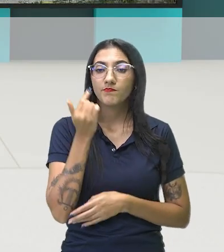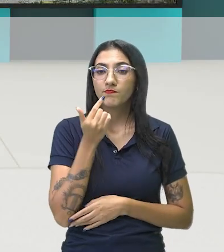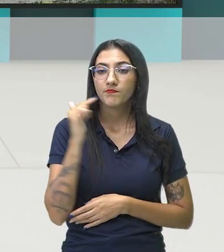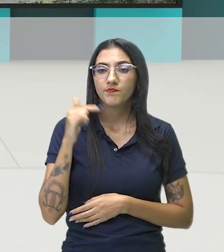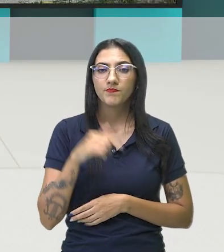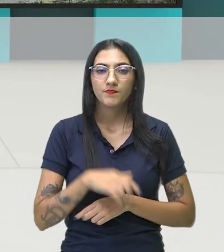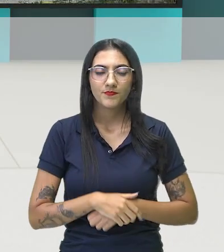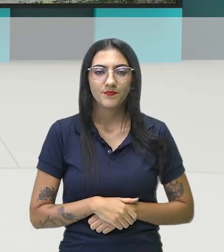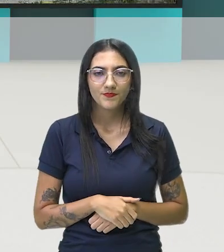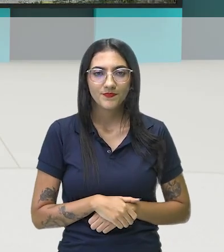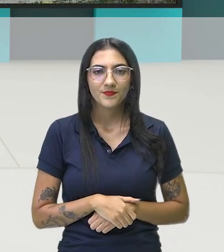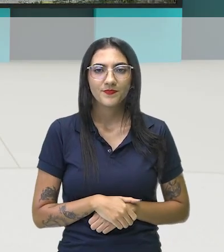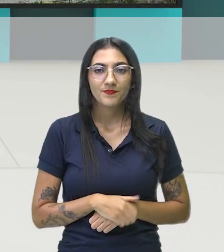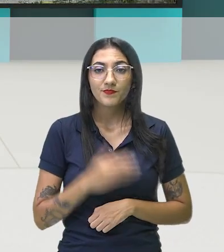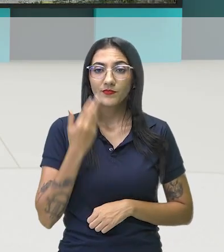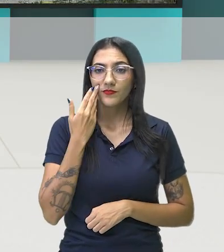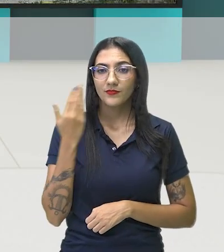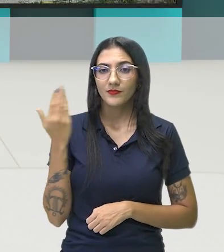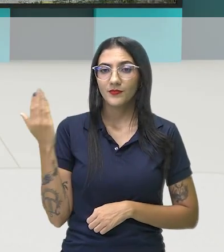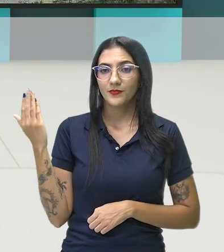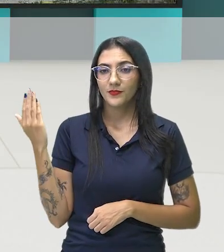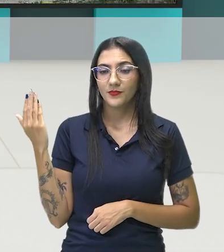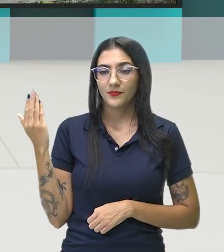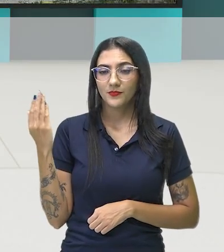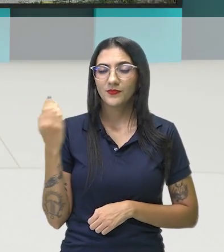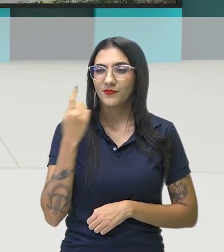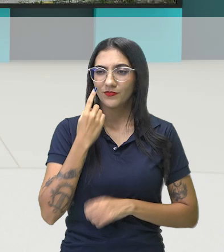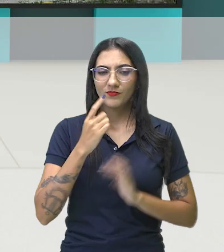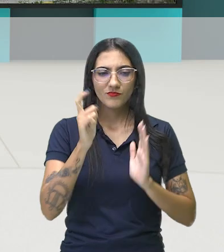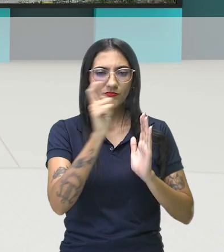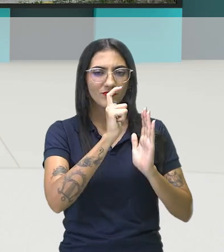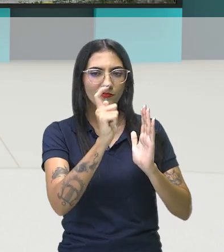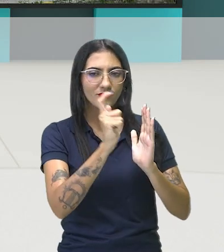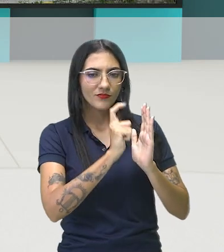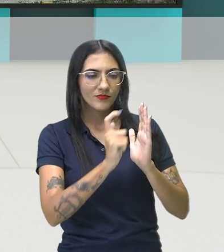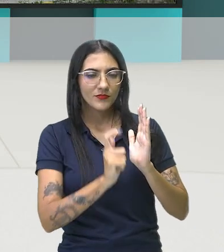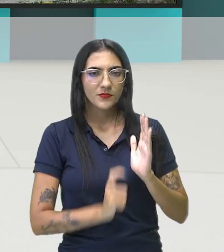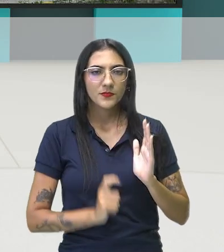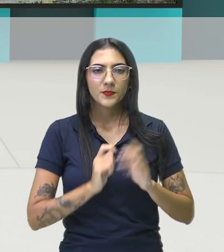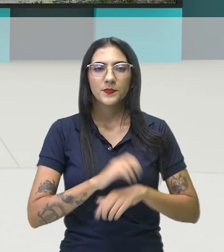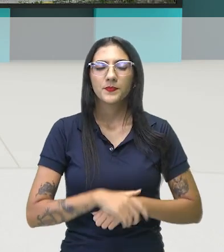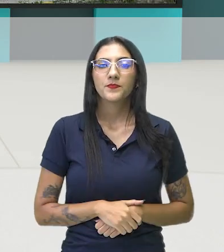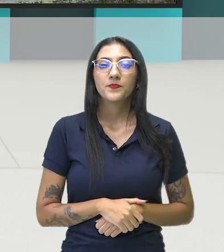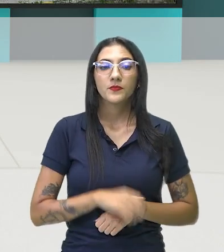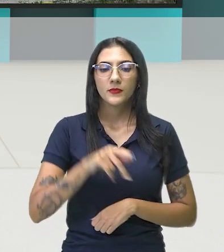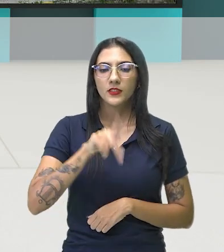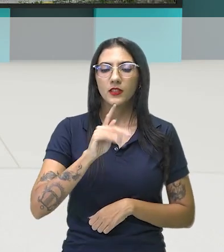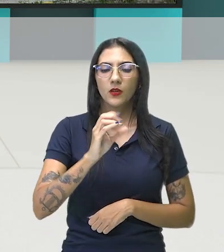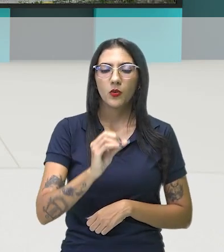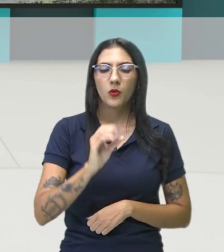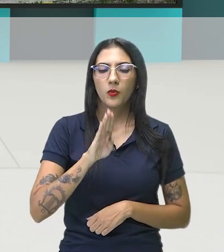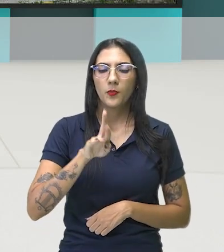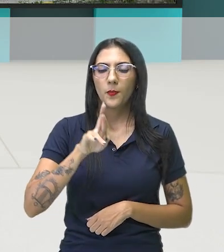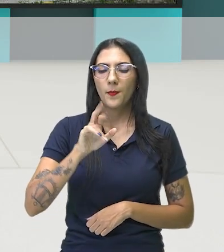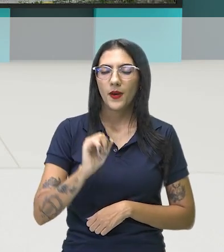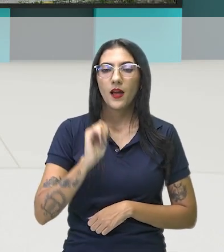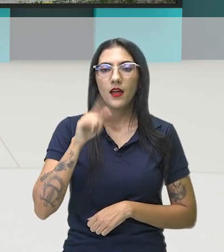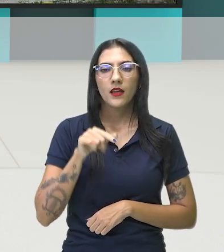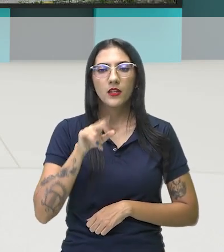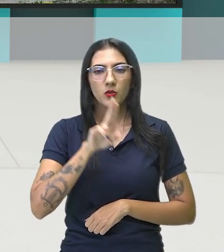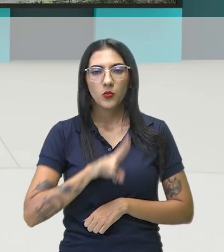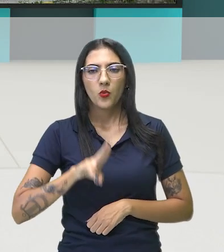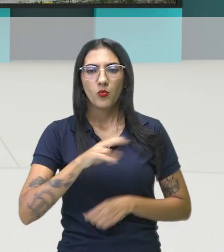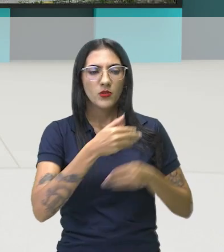urbana. Então, aqui nós temos o grafite de Eduardo Cobra. Cobra, artista brasileira, usa murais